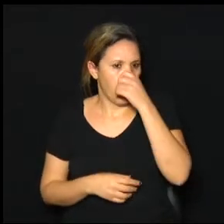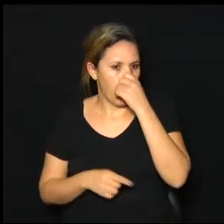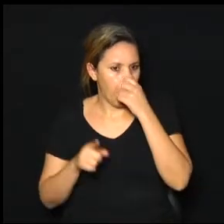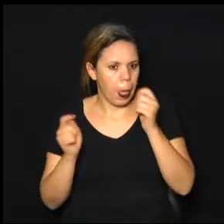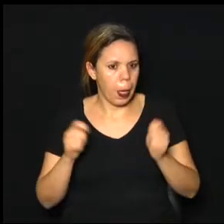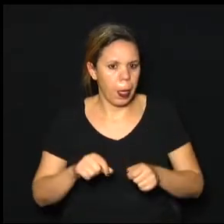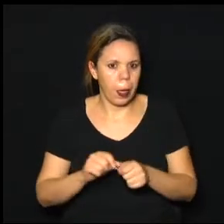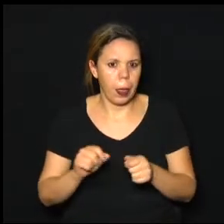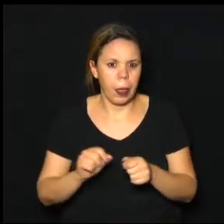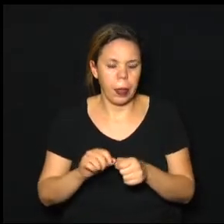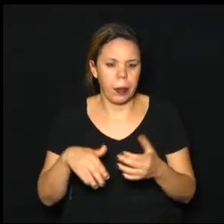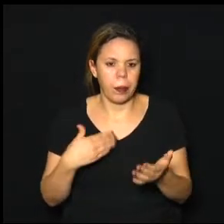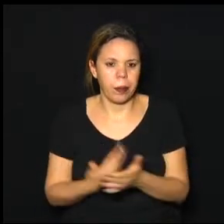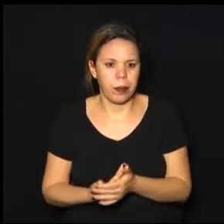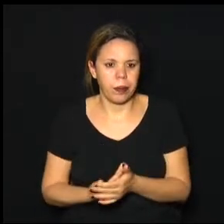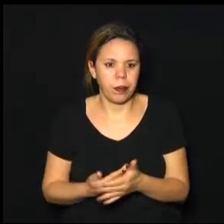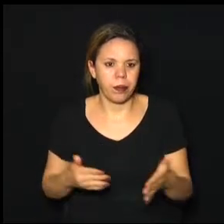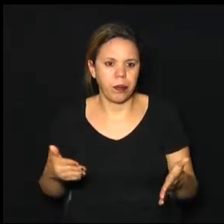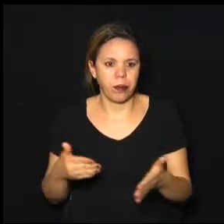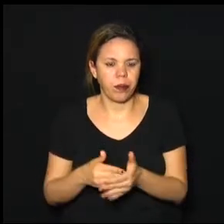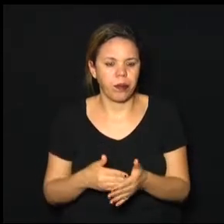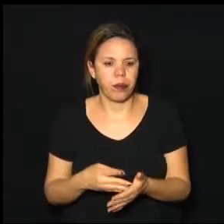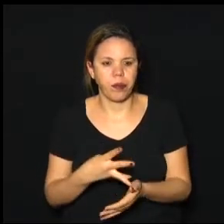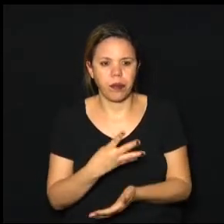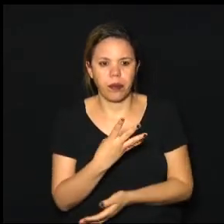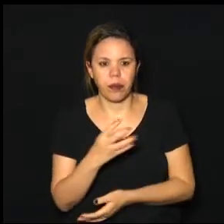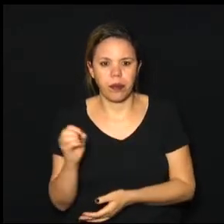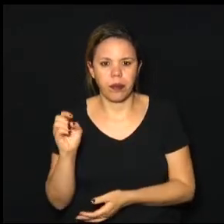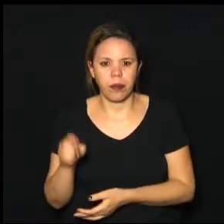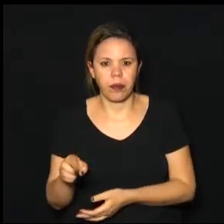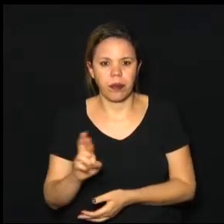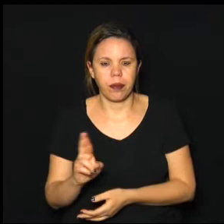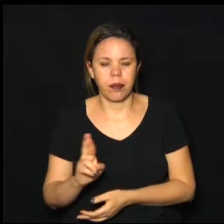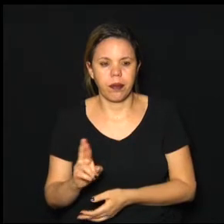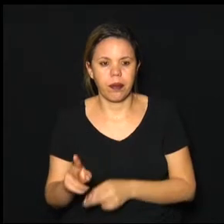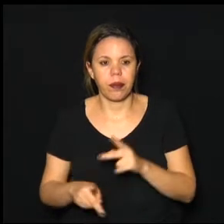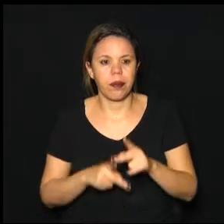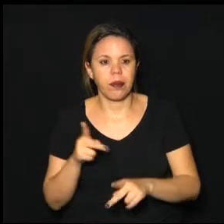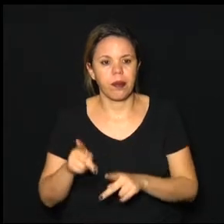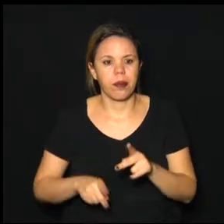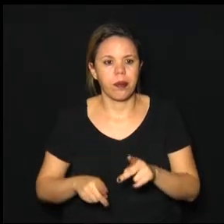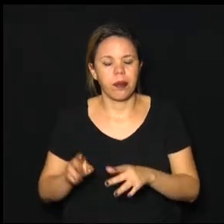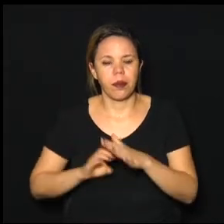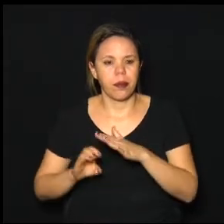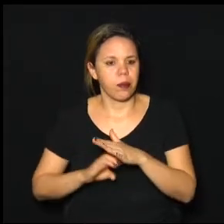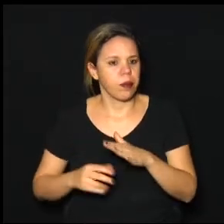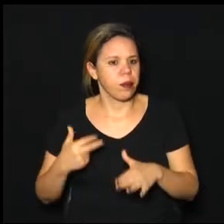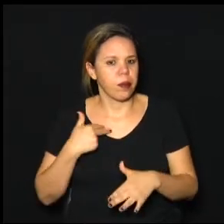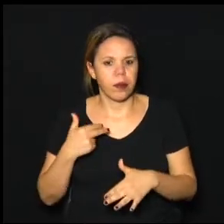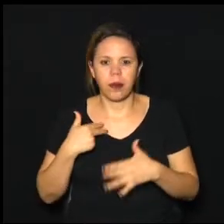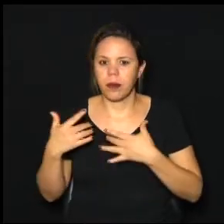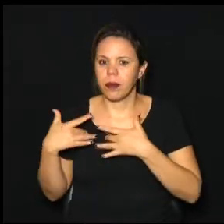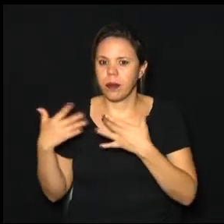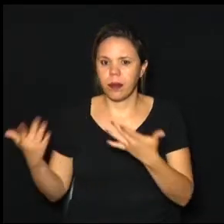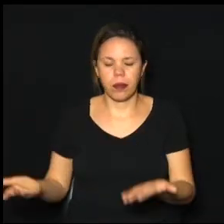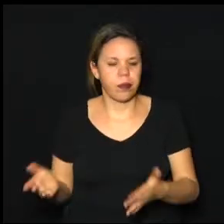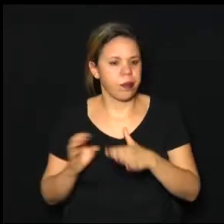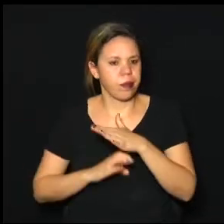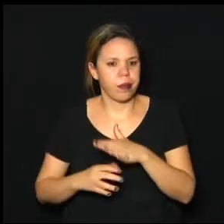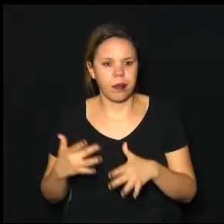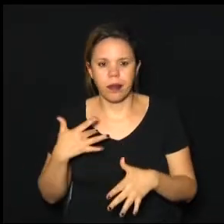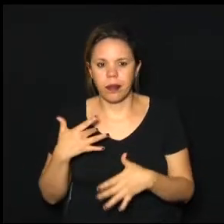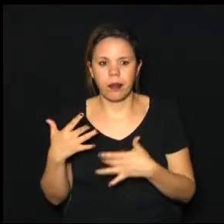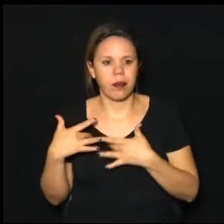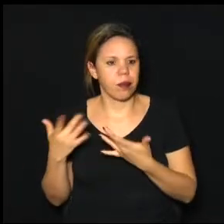poder fazer isso até o limite de R$40 mil. Pessoas jurídicas não podem doar, né? Já falamos isso aqui na tarde de